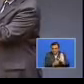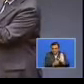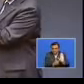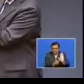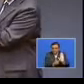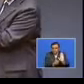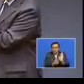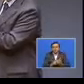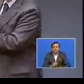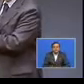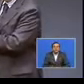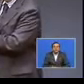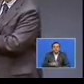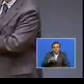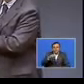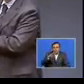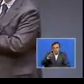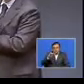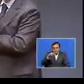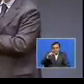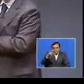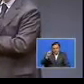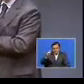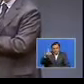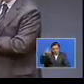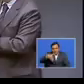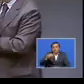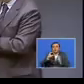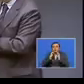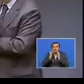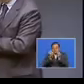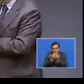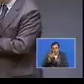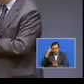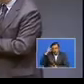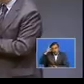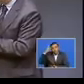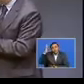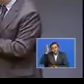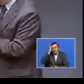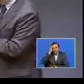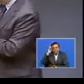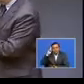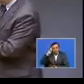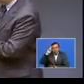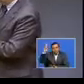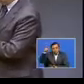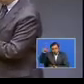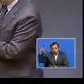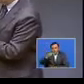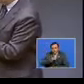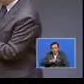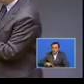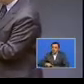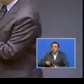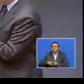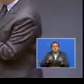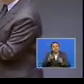queria alertar o presidente, que eu sei, com certeza não é determinação dele, o clipping da